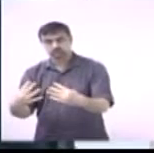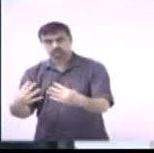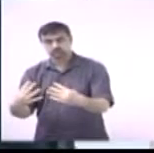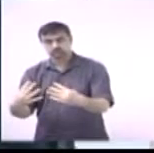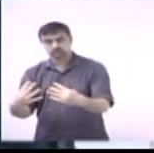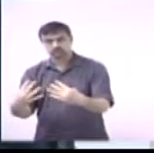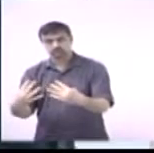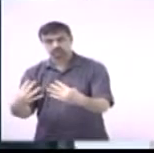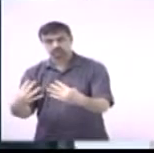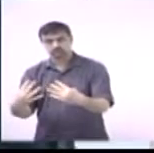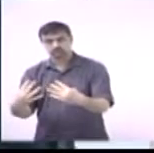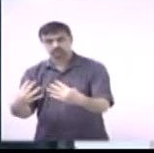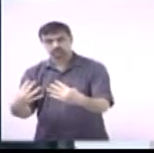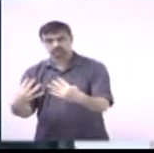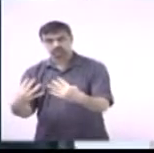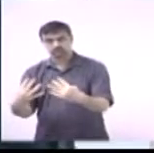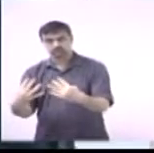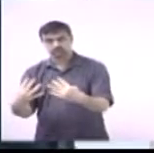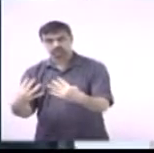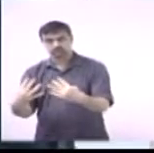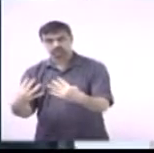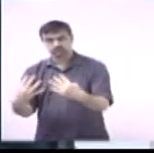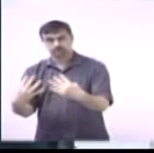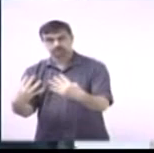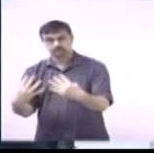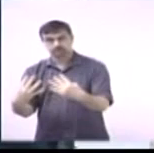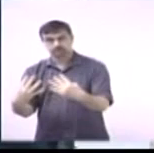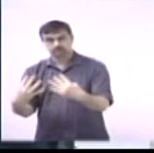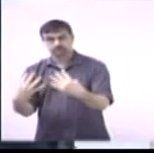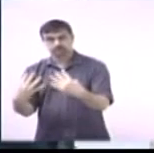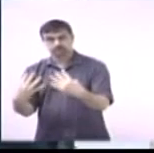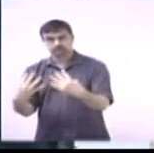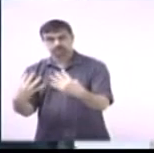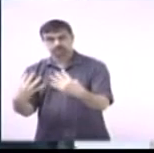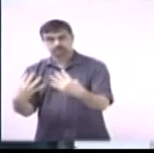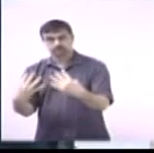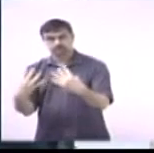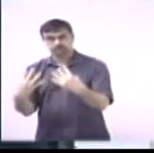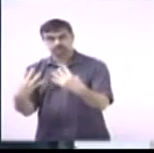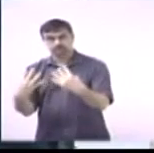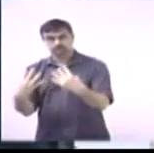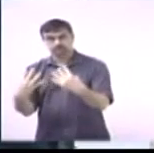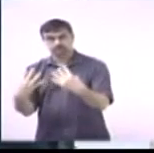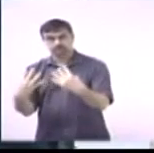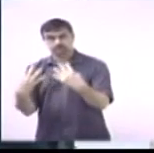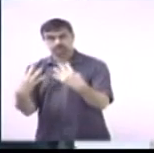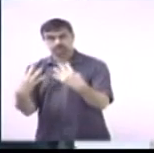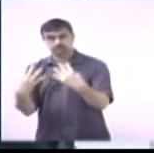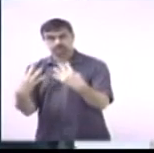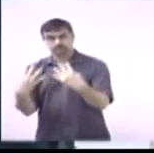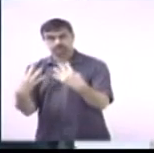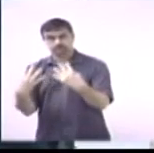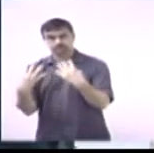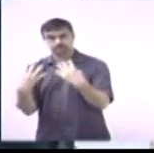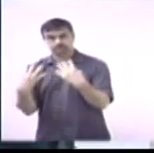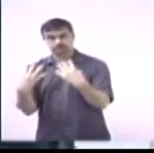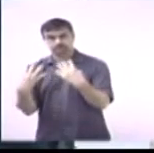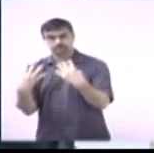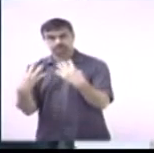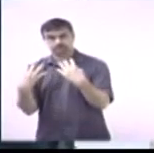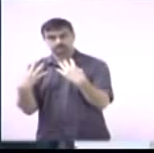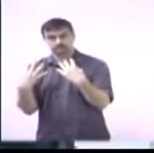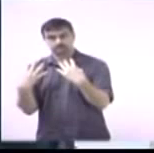foi desenvolvida pela secretária, como ela falou para a gente. Todos os alunos são muito